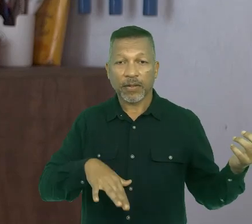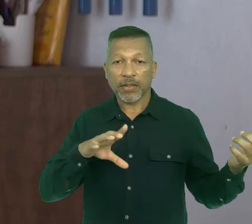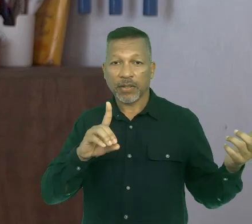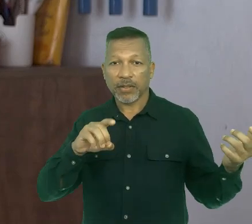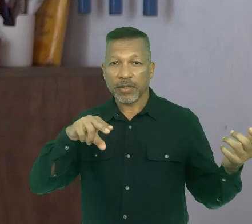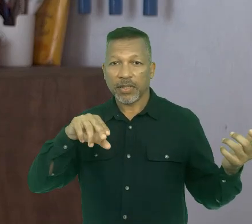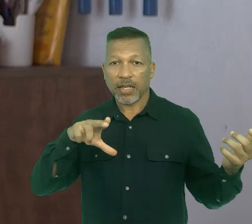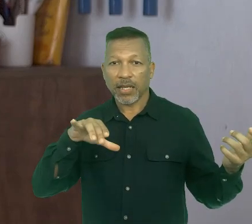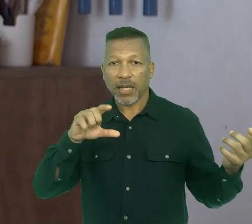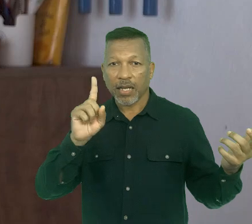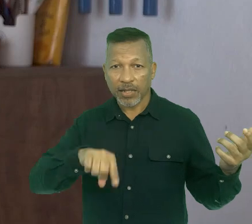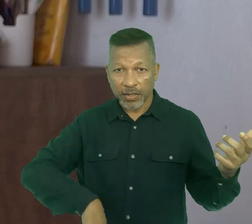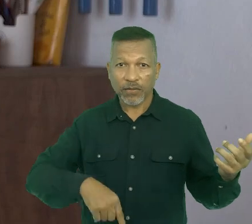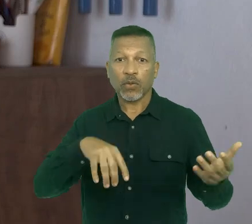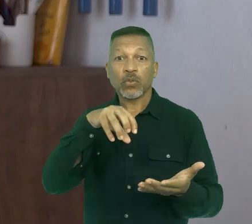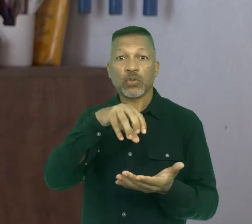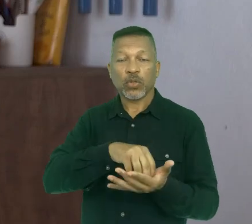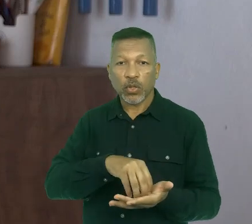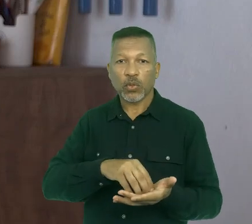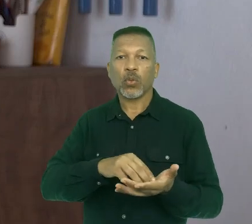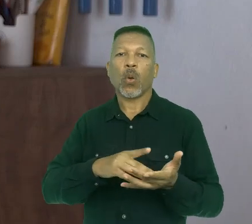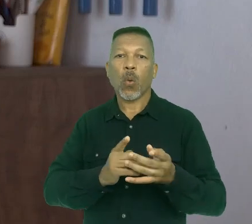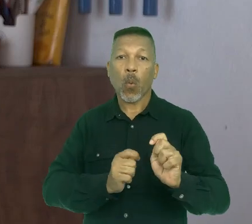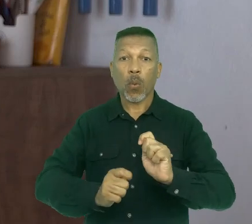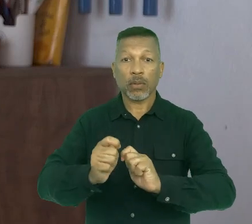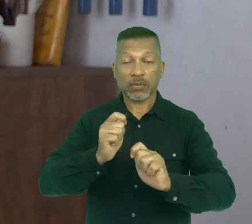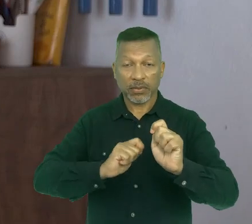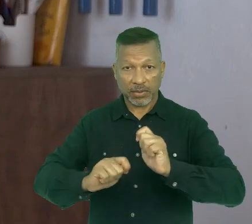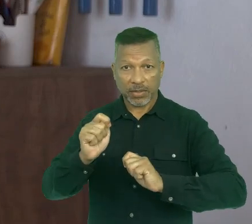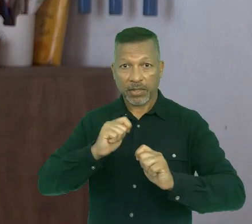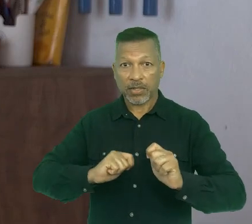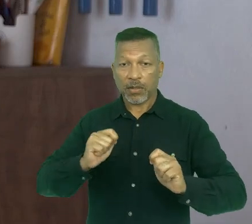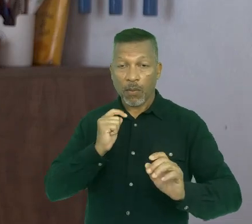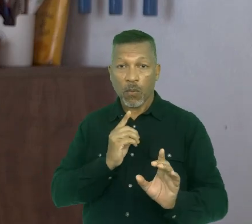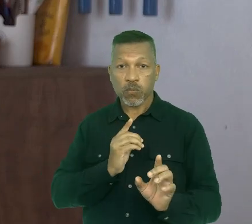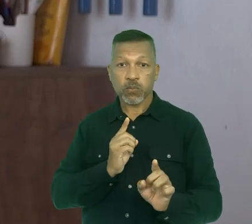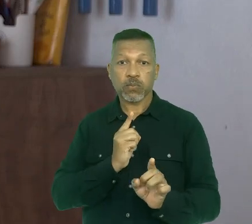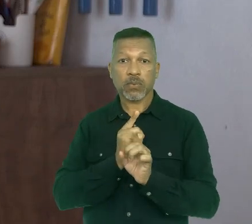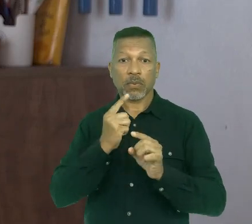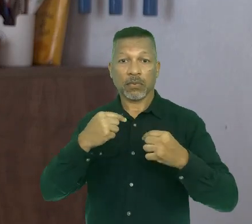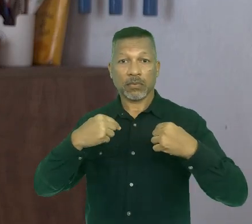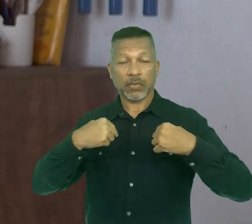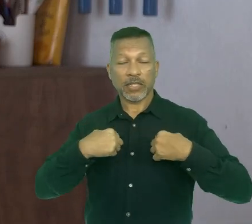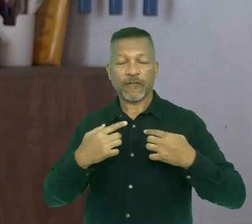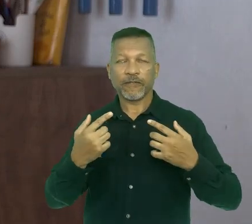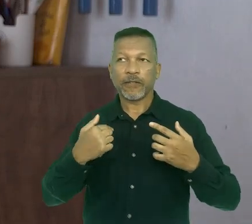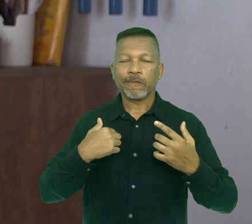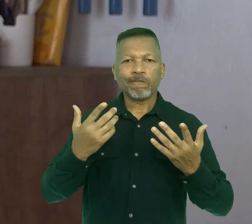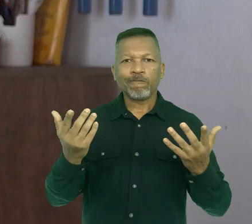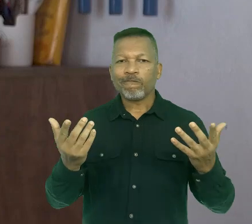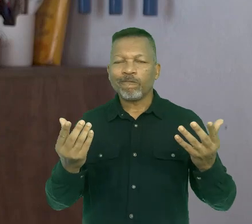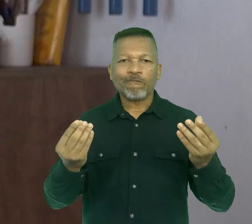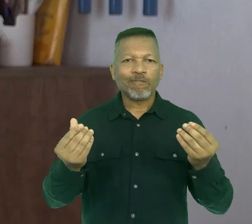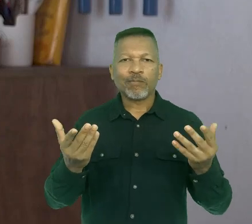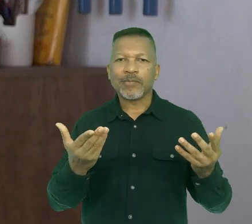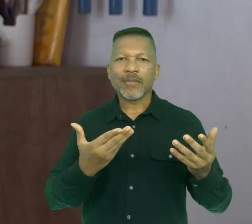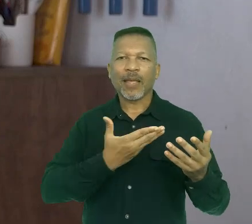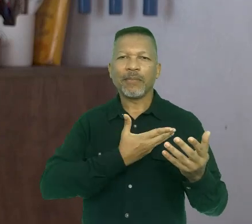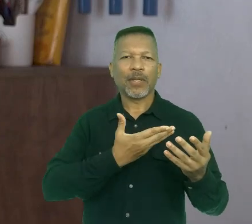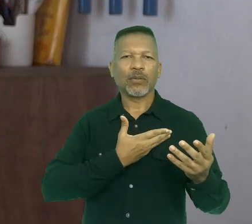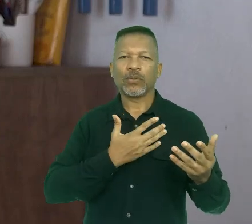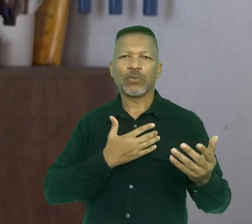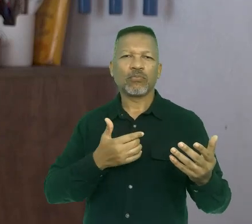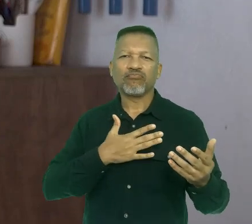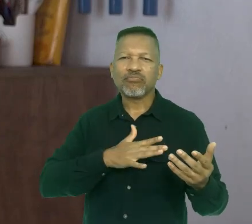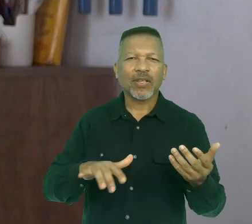Daniele Moreno, que eu lembro que foi no centro comercial isso, eu me achei, mas ao mesmo tempo fiquei naquela de não ter um amigo que tocava.